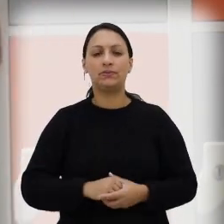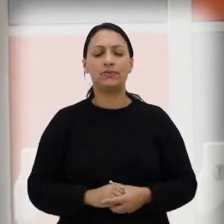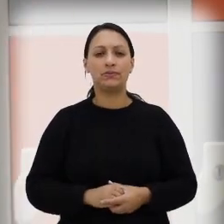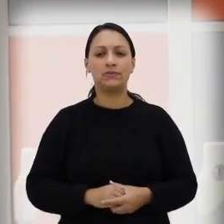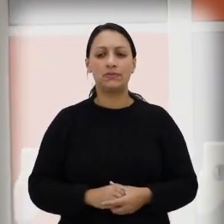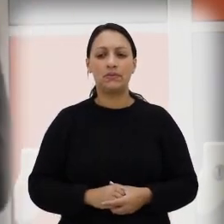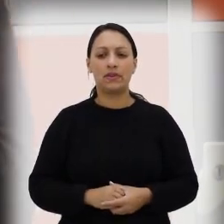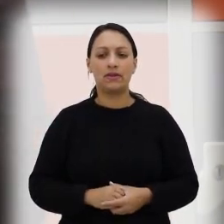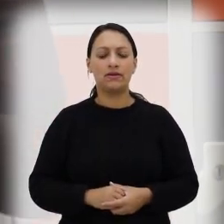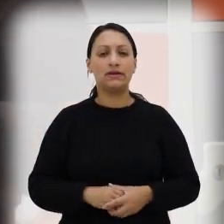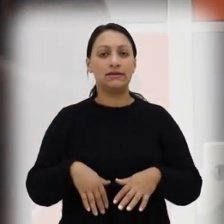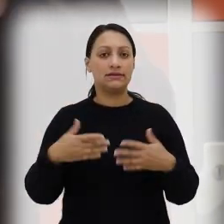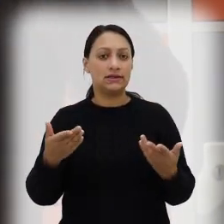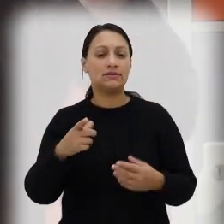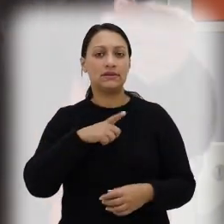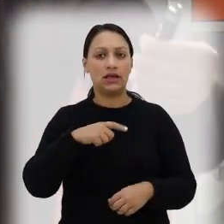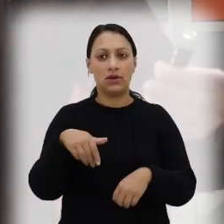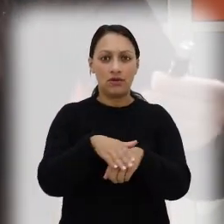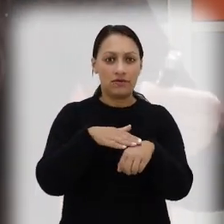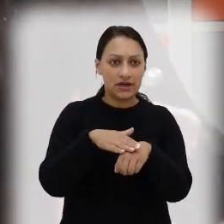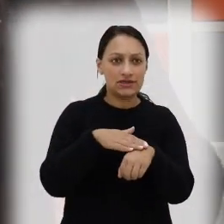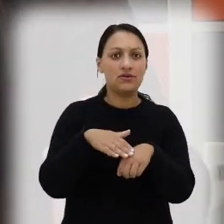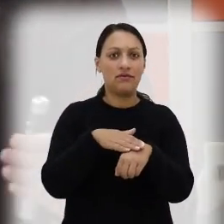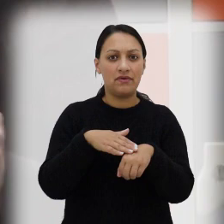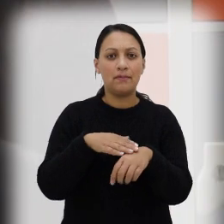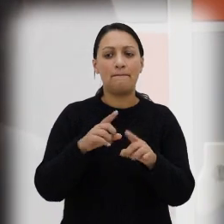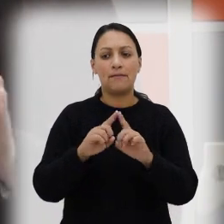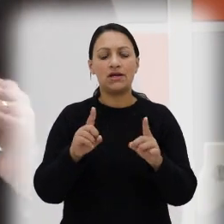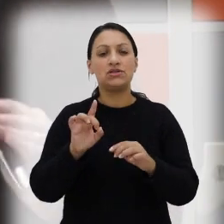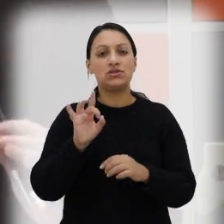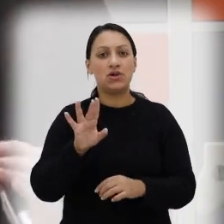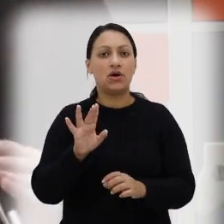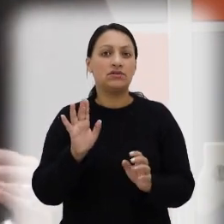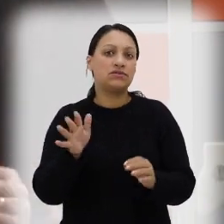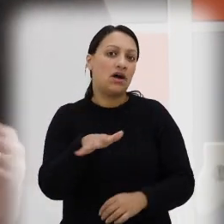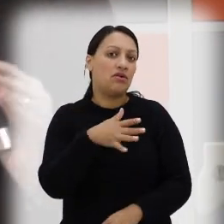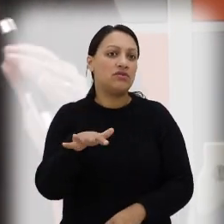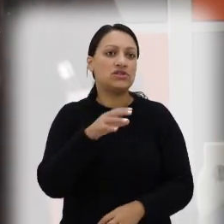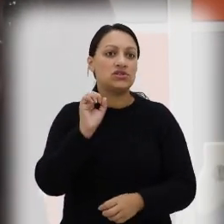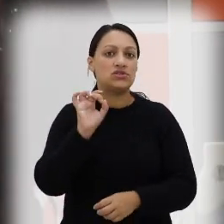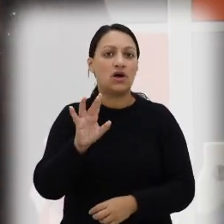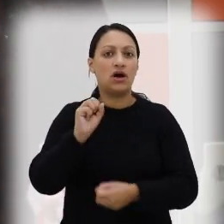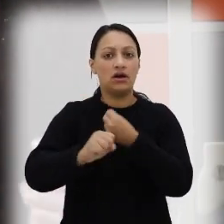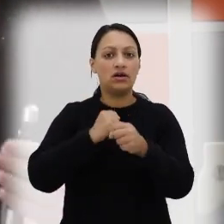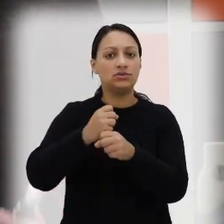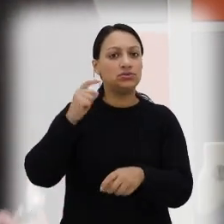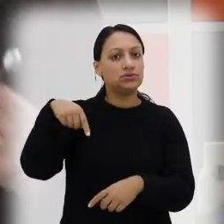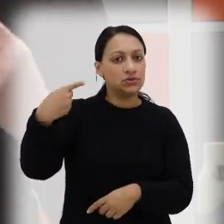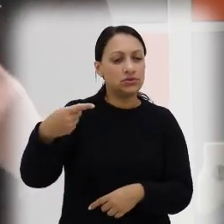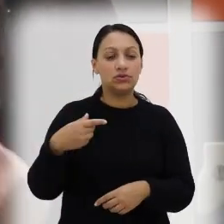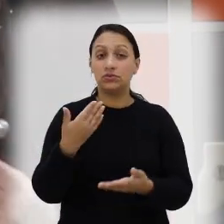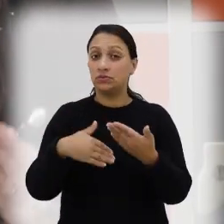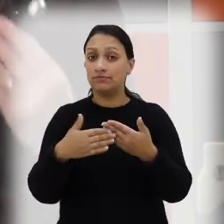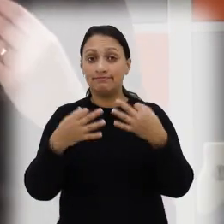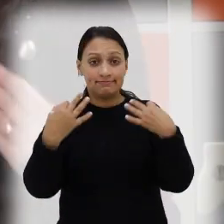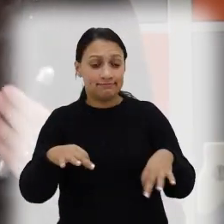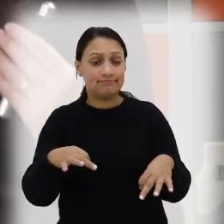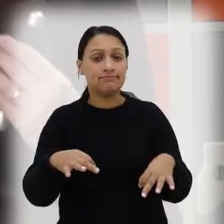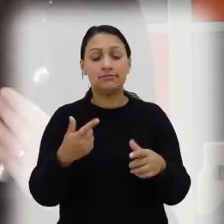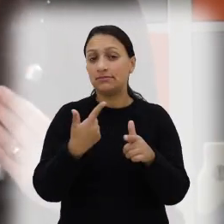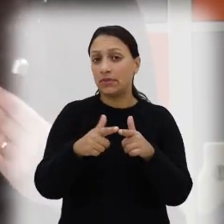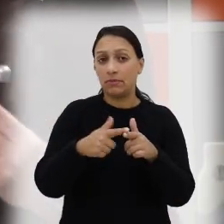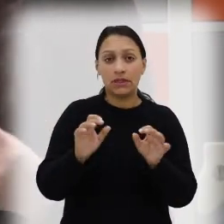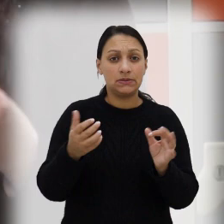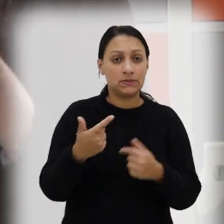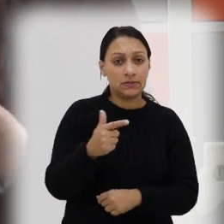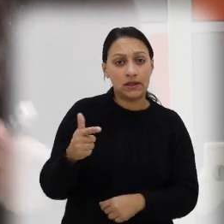ter conversa, talvez a POC saia só ano que vem. Está tudo certo, não tem problema nenhum. Mas a ideia é que a gente quer